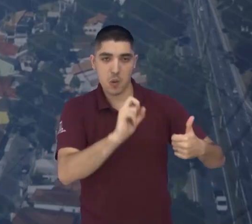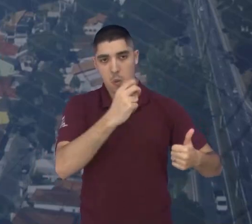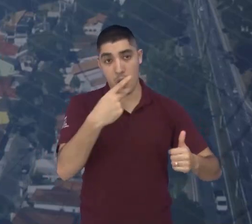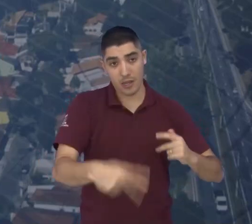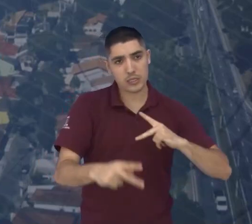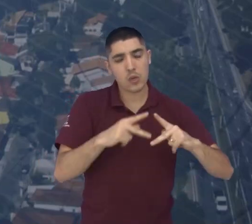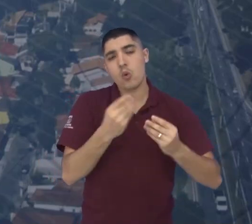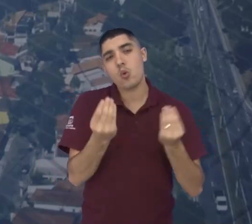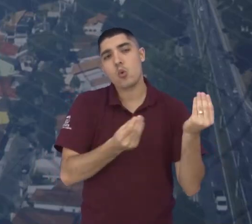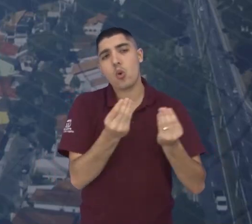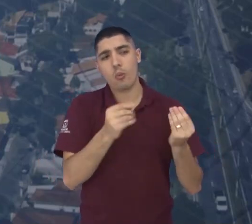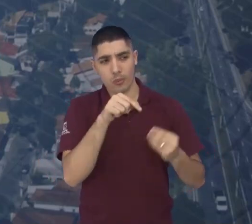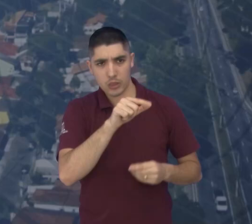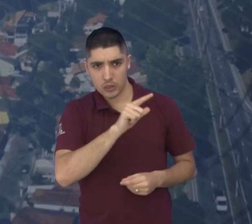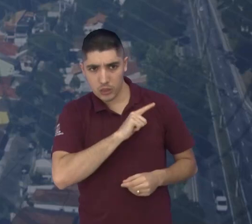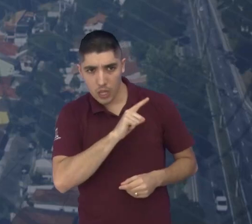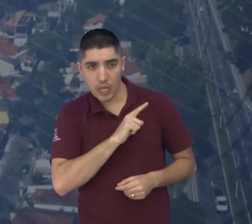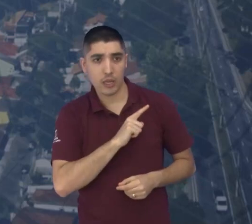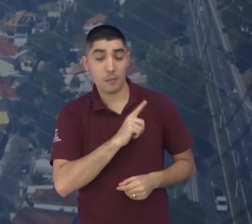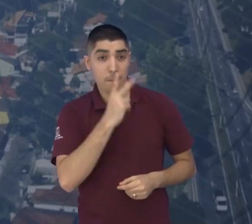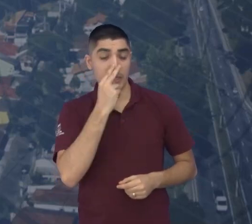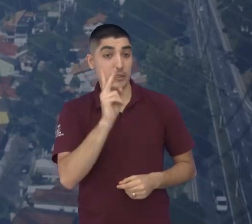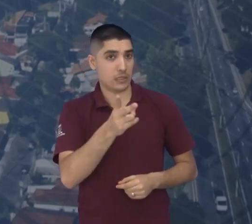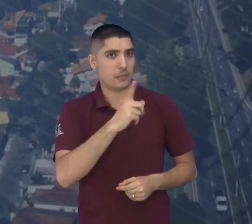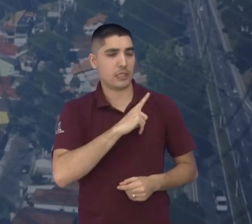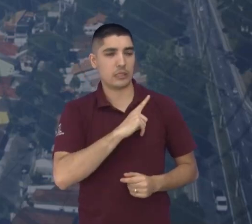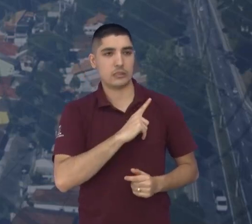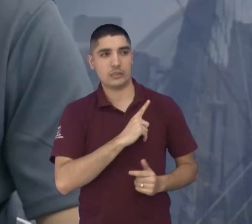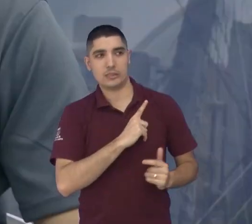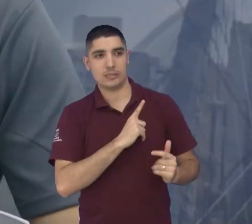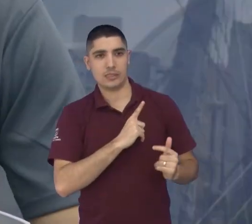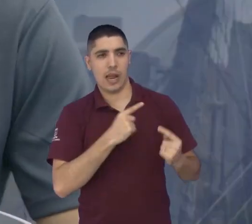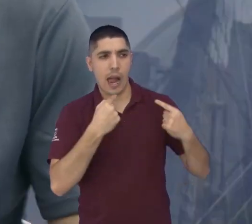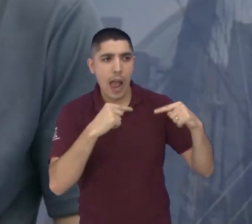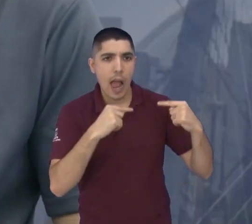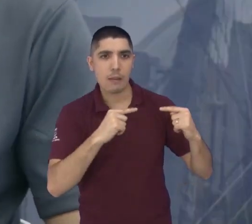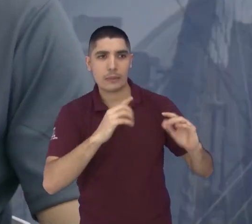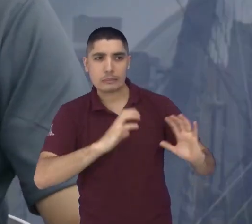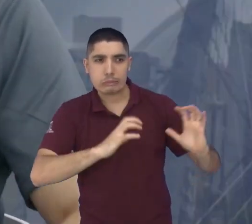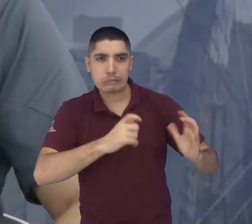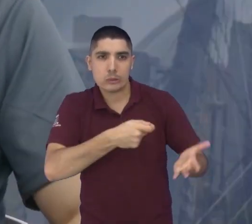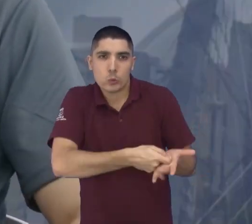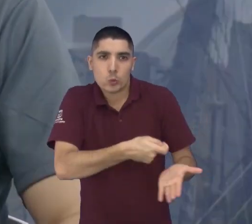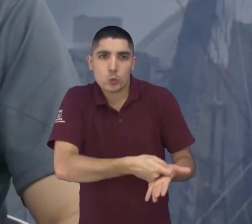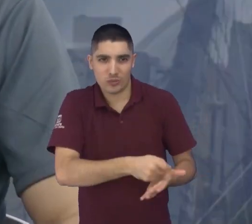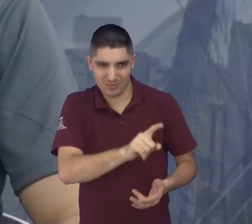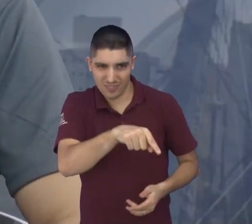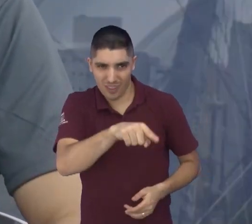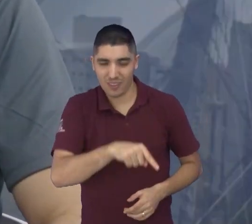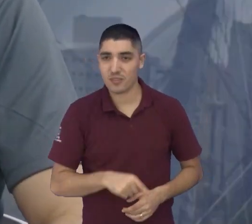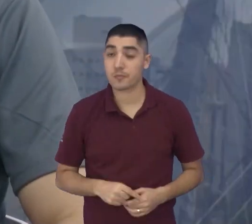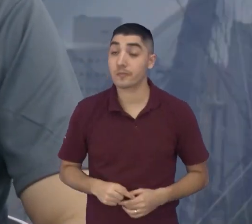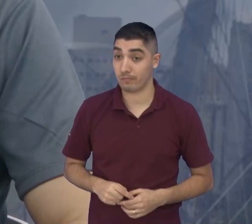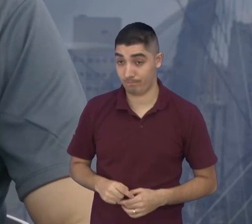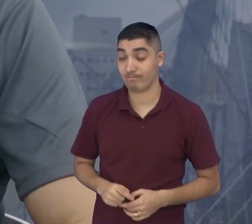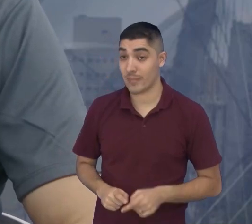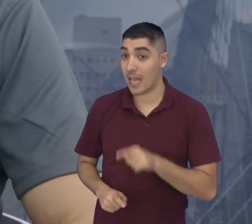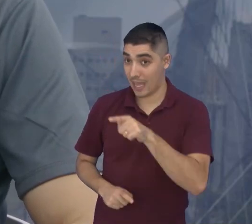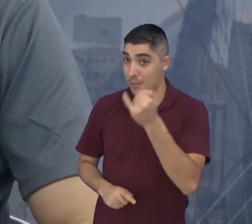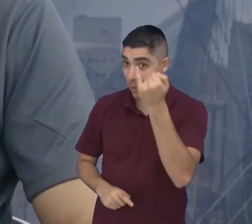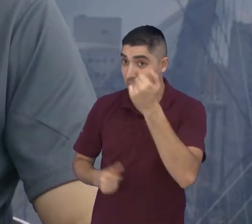que pé que a gente anda nisso? É uma briga boa, né? Esse é um ponto interessante, porque se a gente